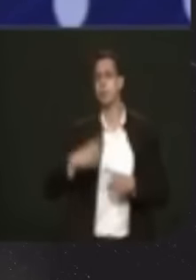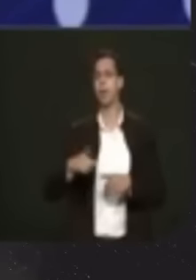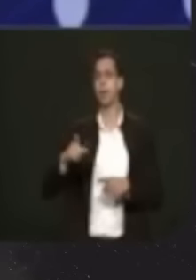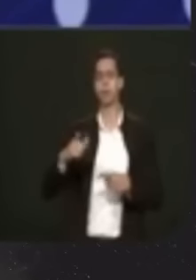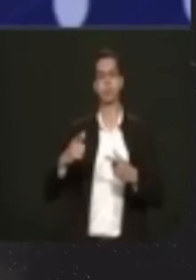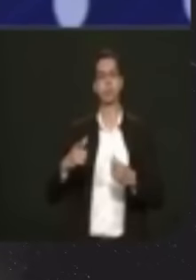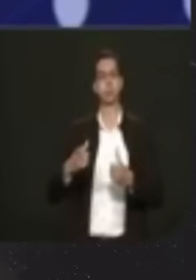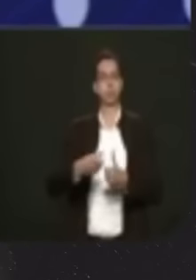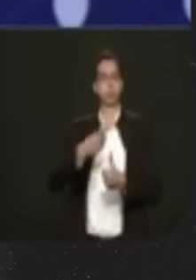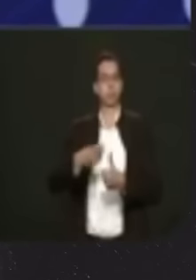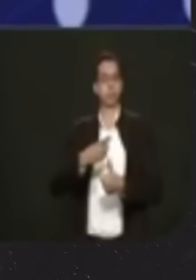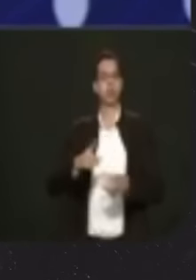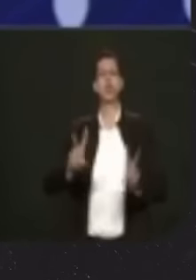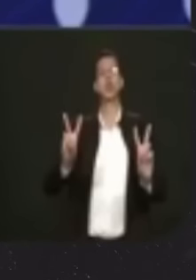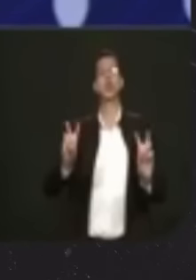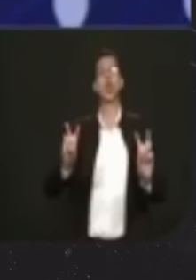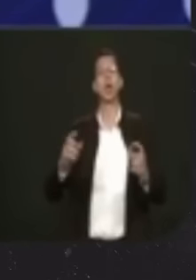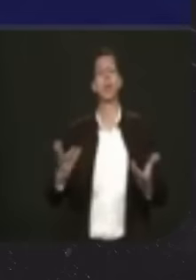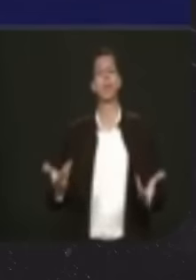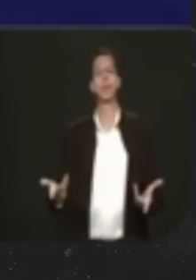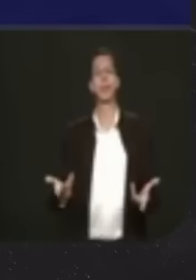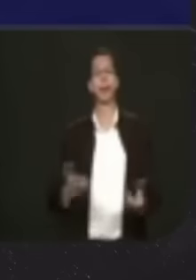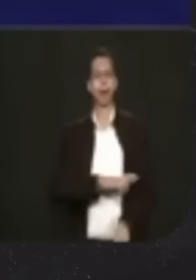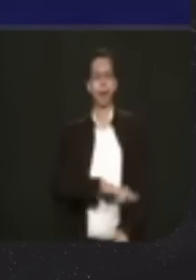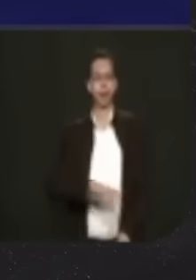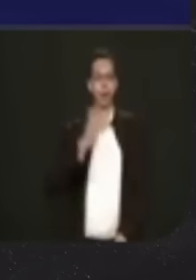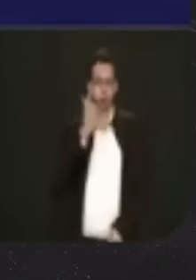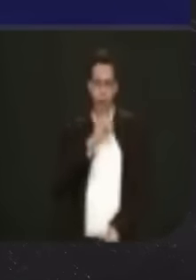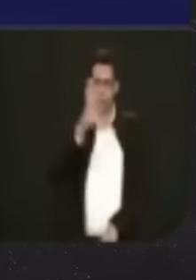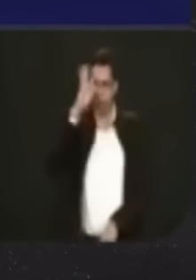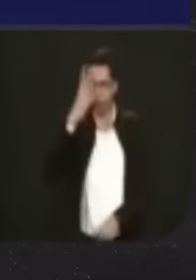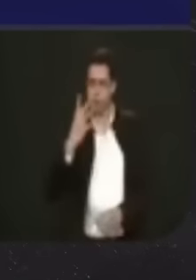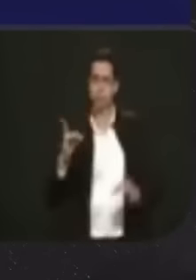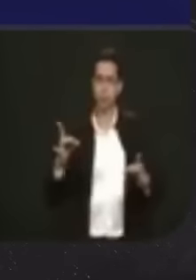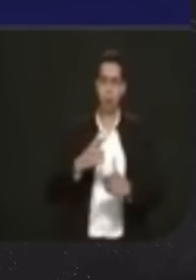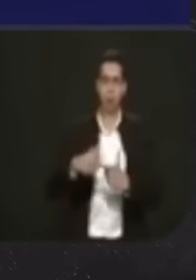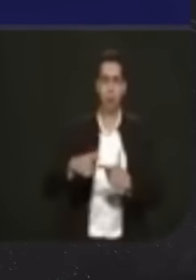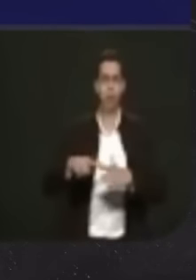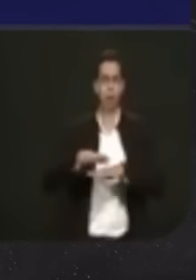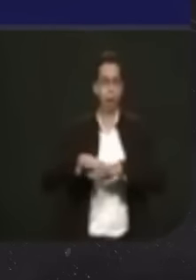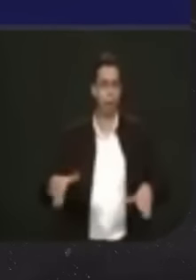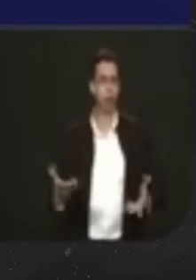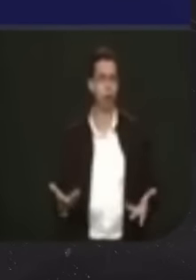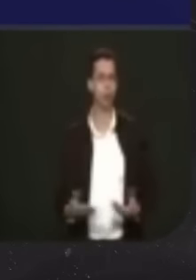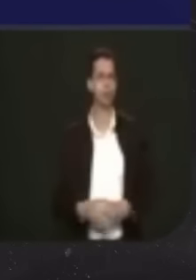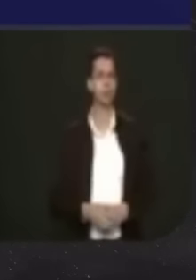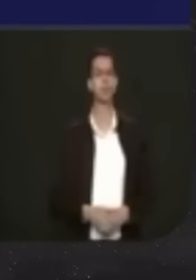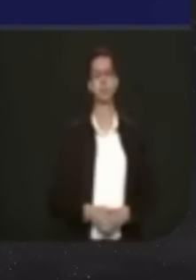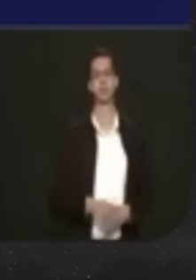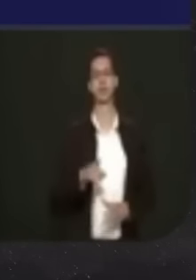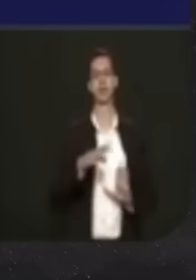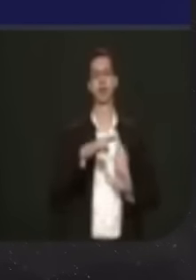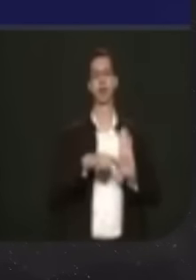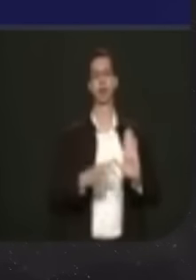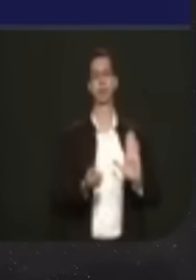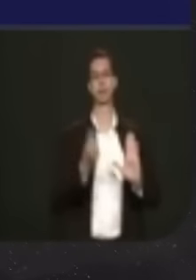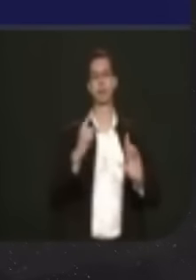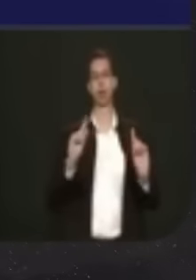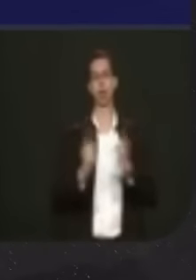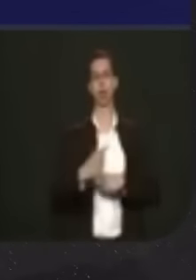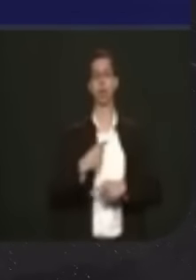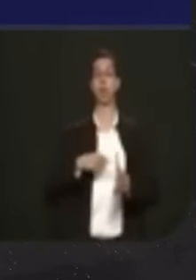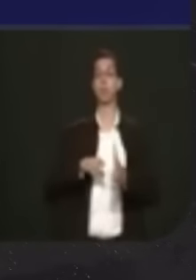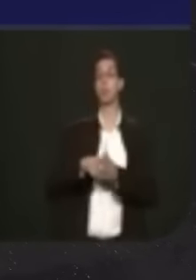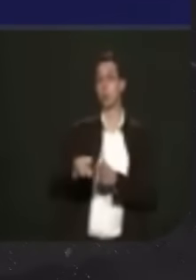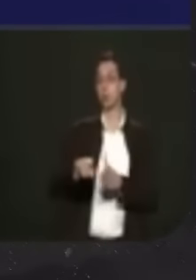conseguiram resolver essa questão racial D se equivocou nas regras então farei aqui minha pergunta como eu